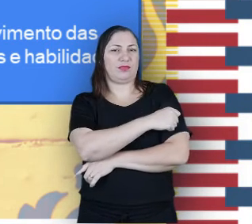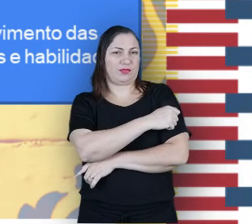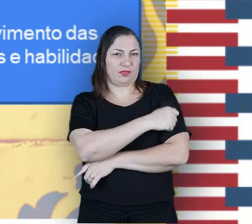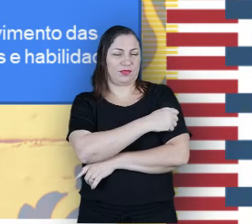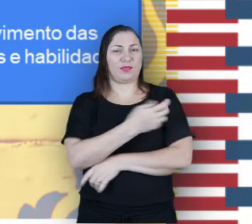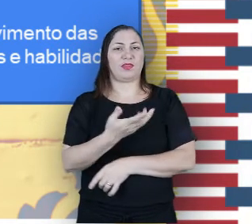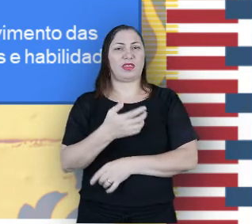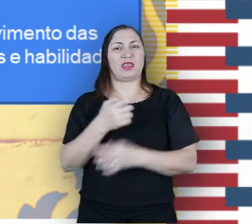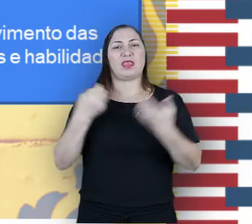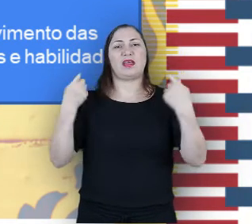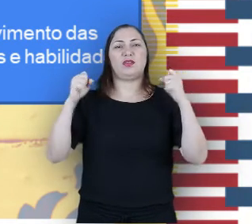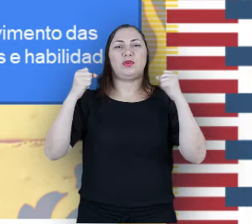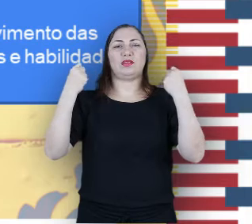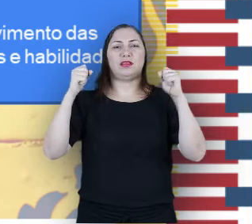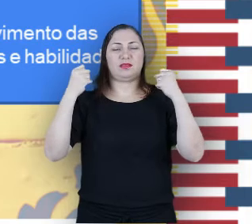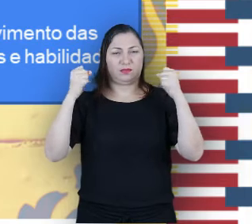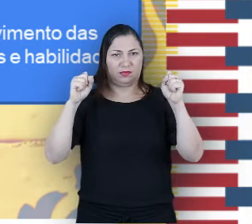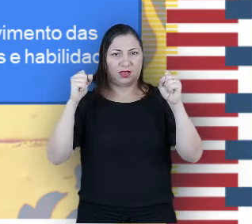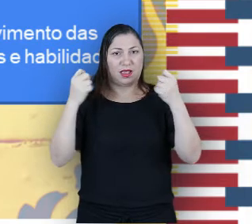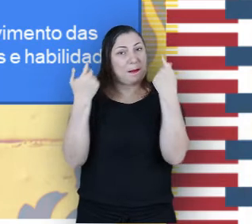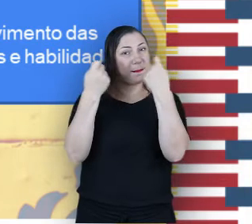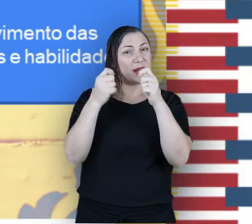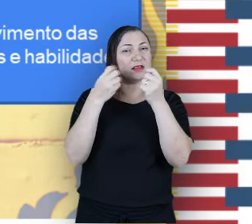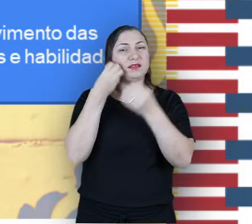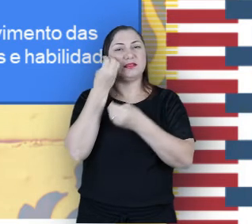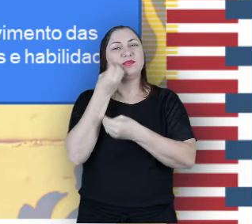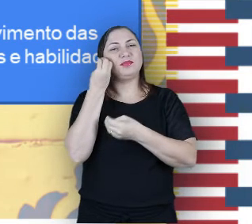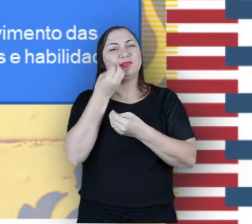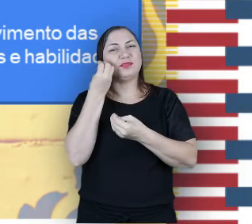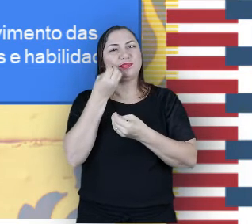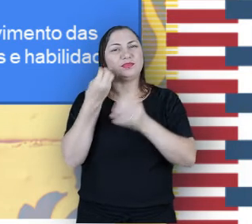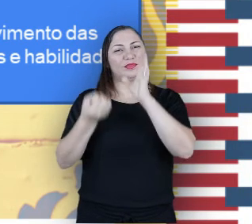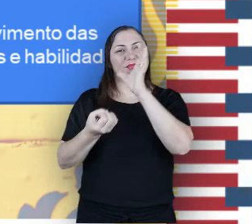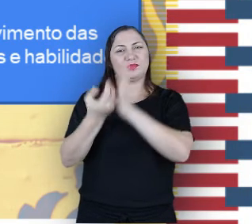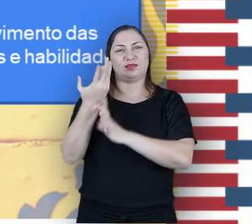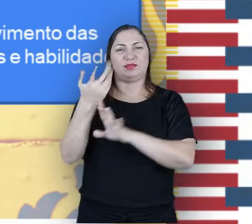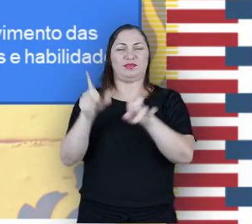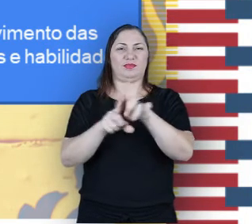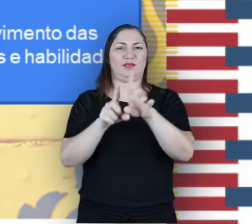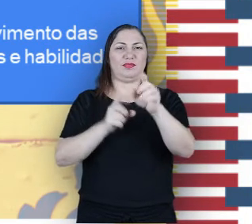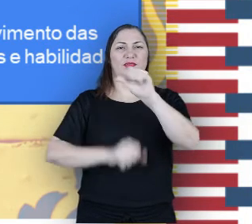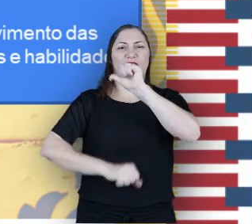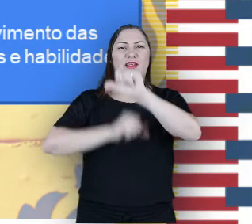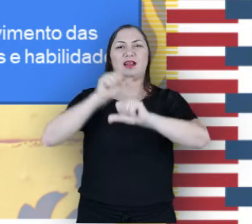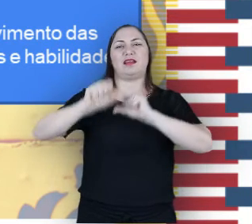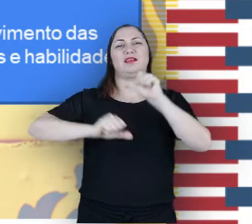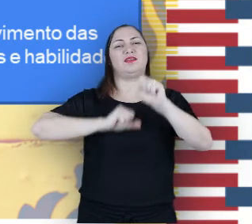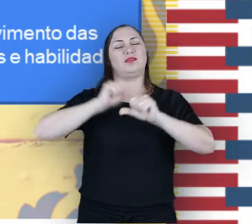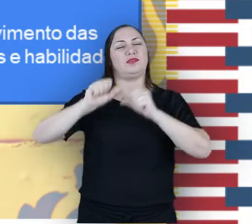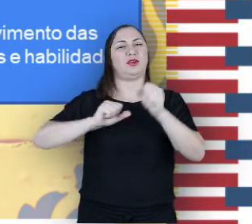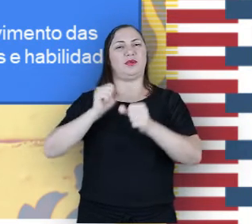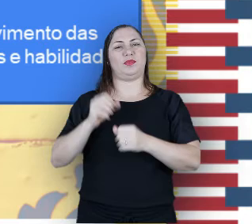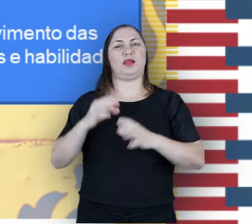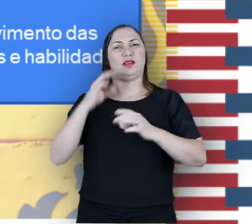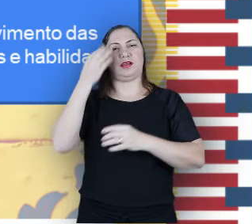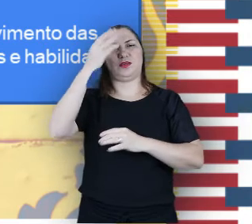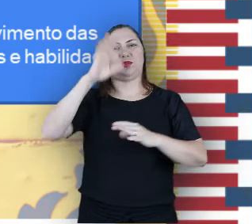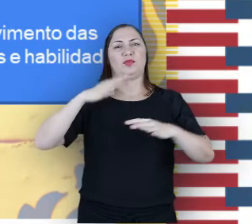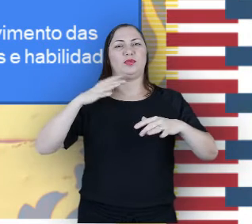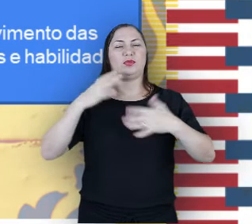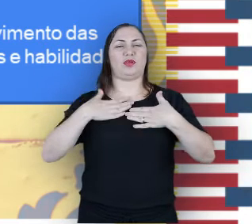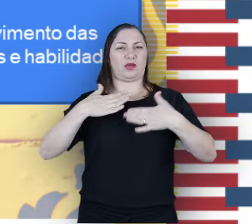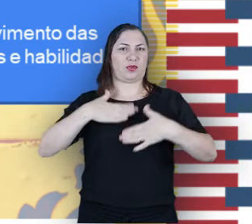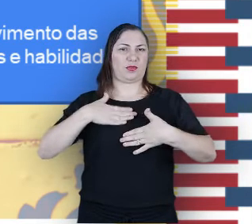né, manutenção da saúde. Então, o estudante do ensino médio, nas áreas de educação física,